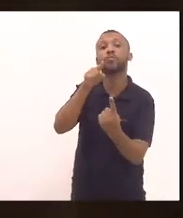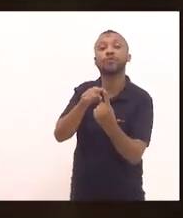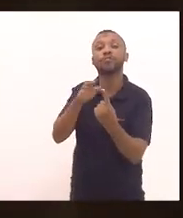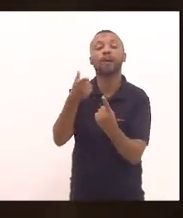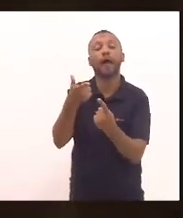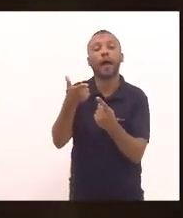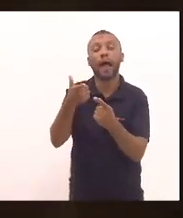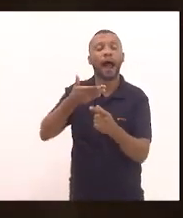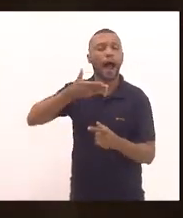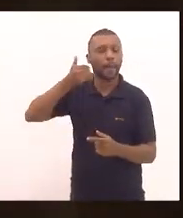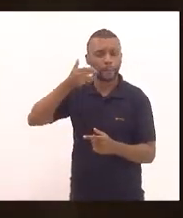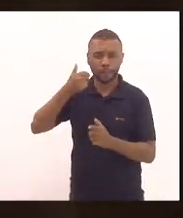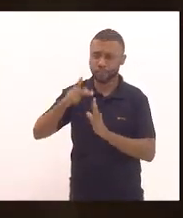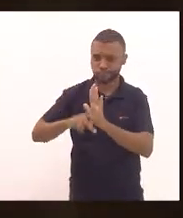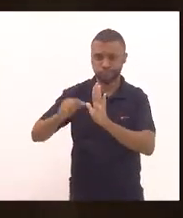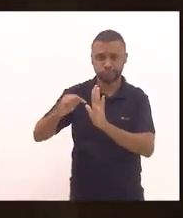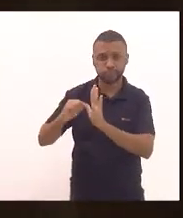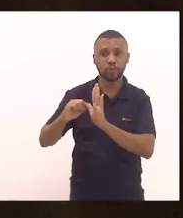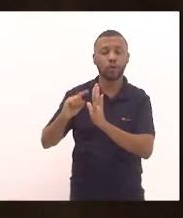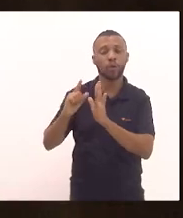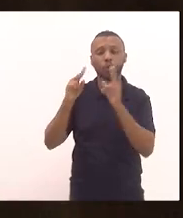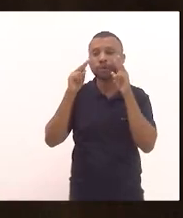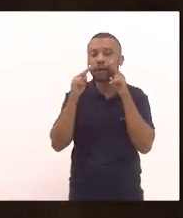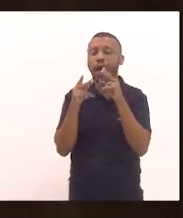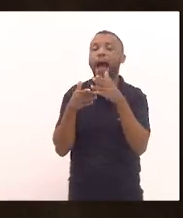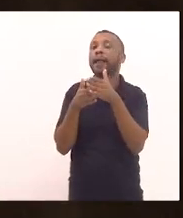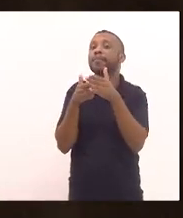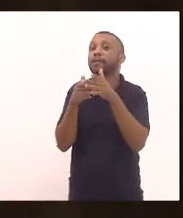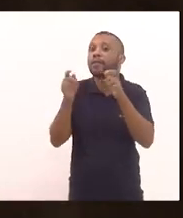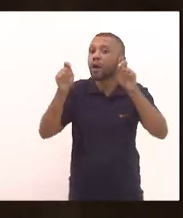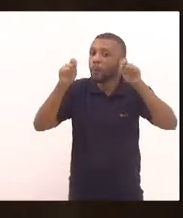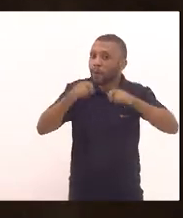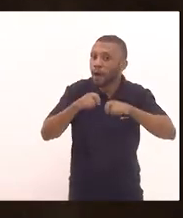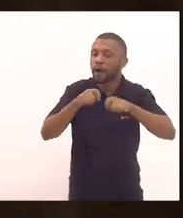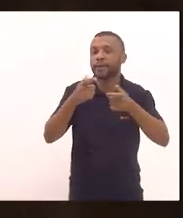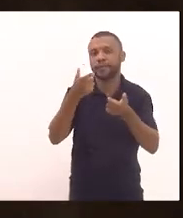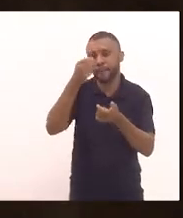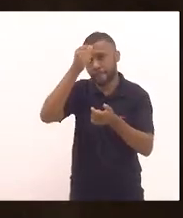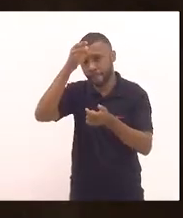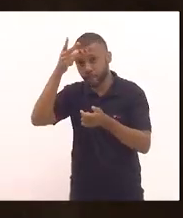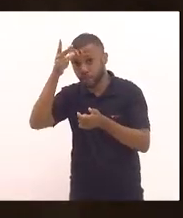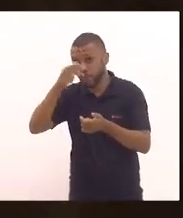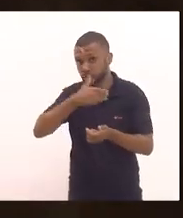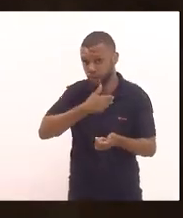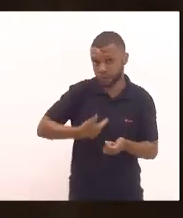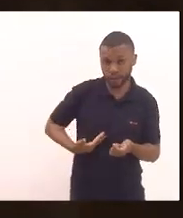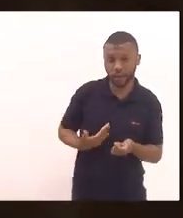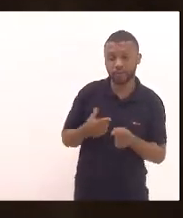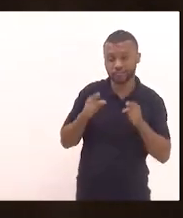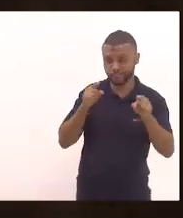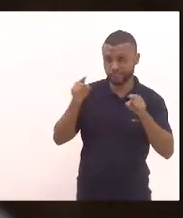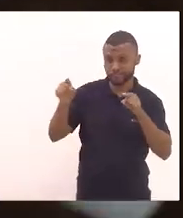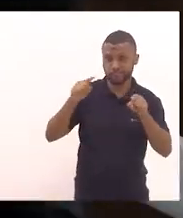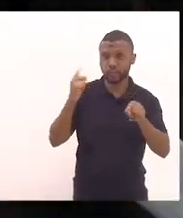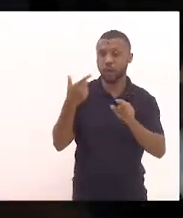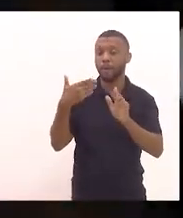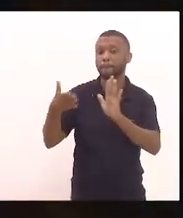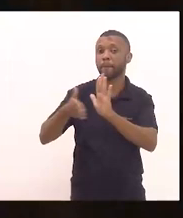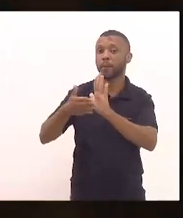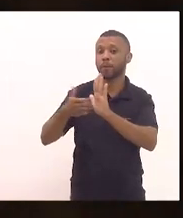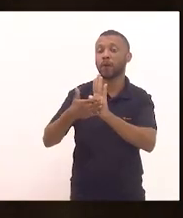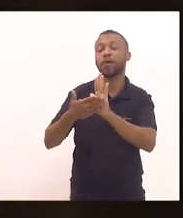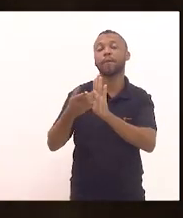projeto, considerando a limitação das competências entre os entes, nós propusemos uma emenda